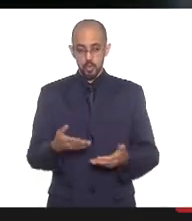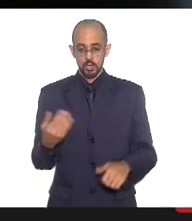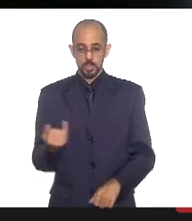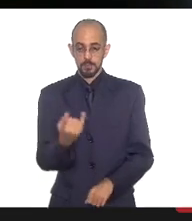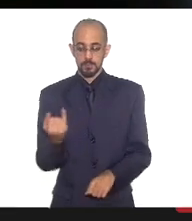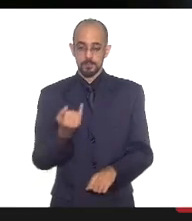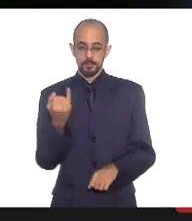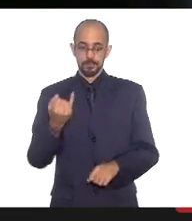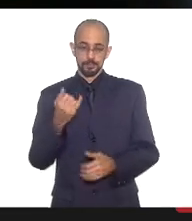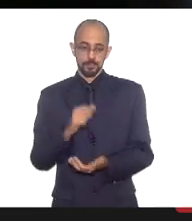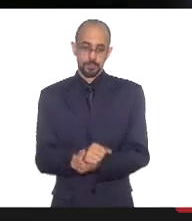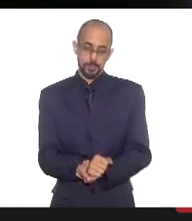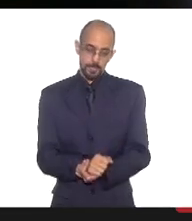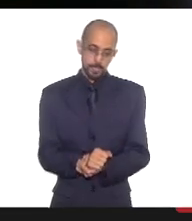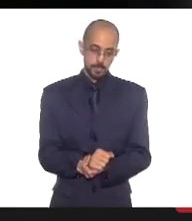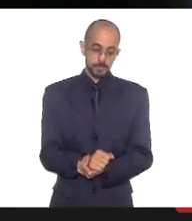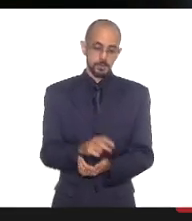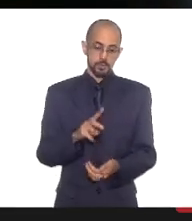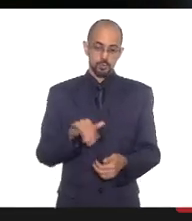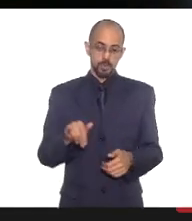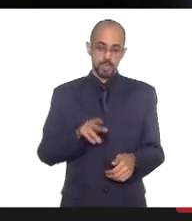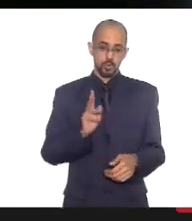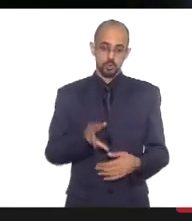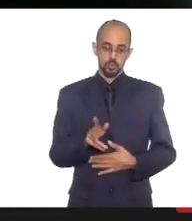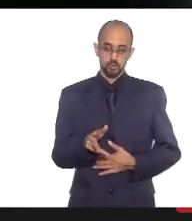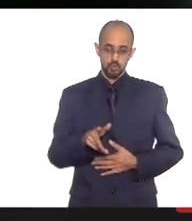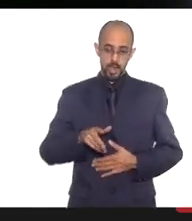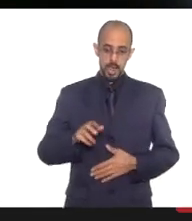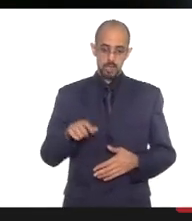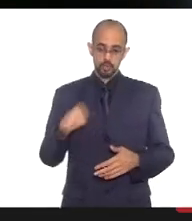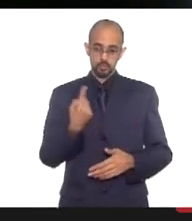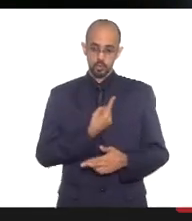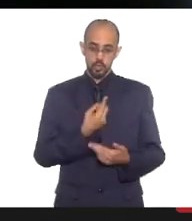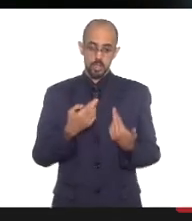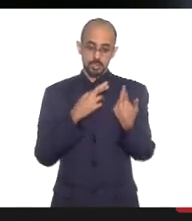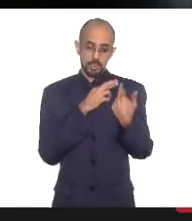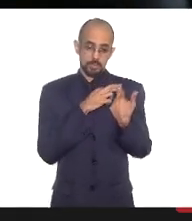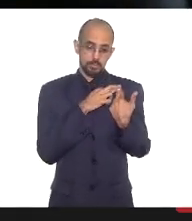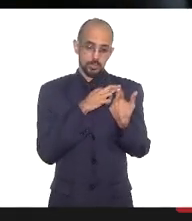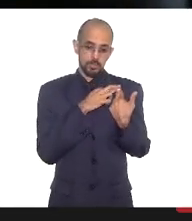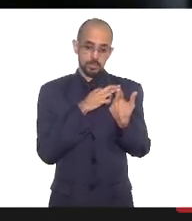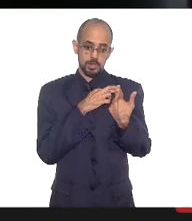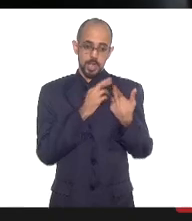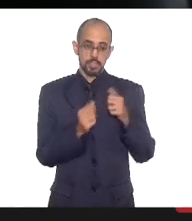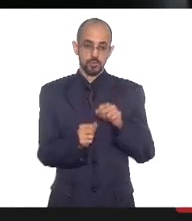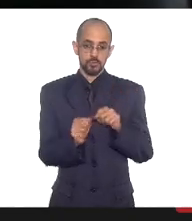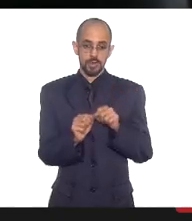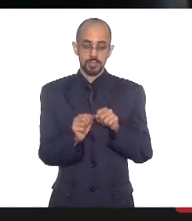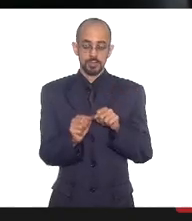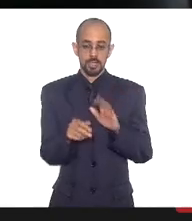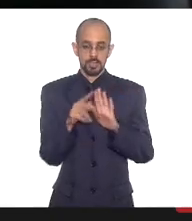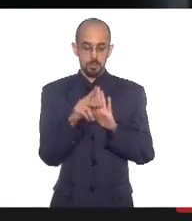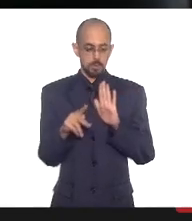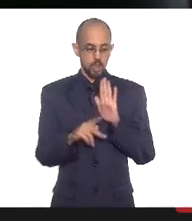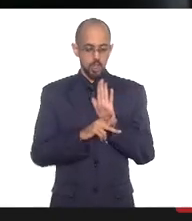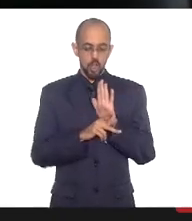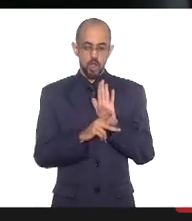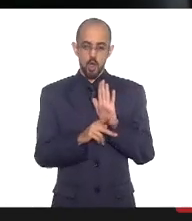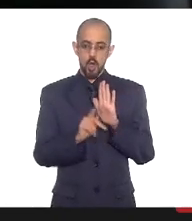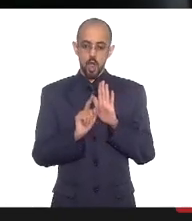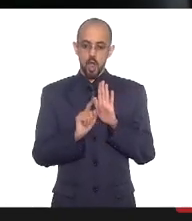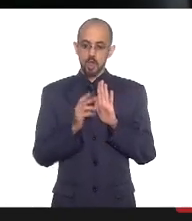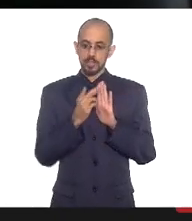importante e ficará sob Nossa responsabilidade estabelecer esse protocolo esse critério